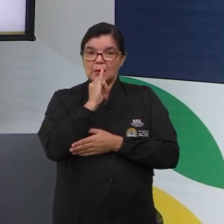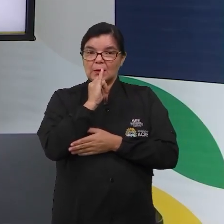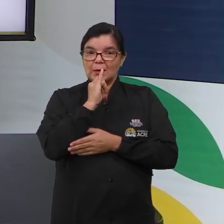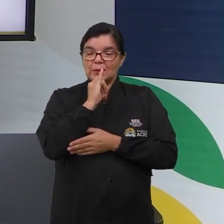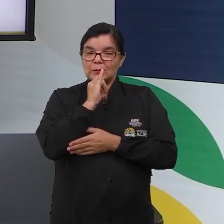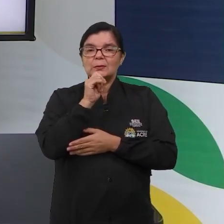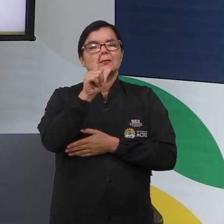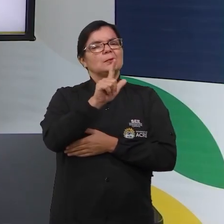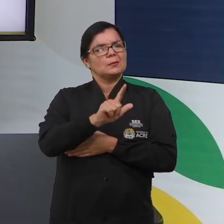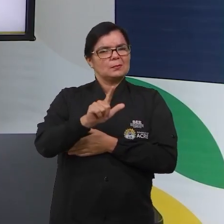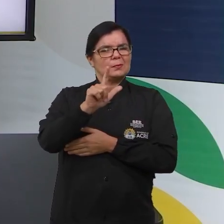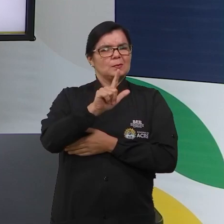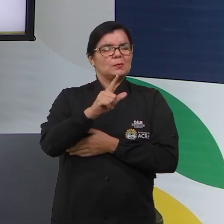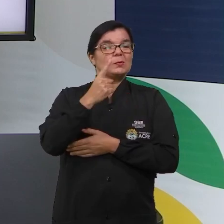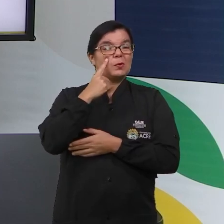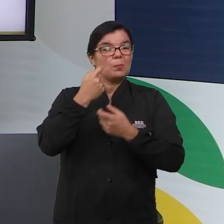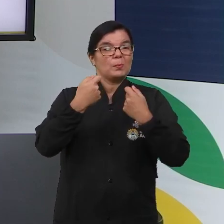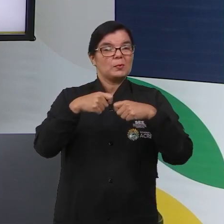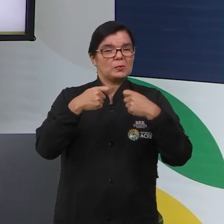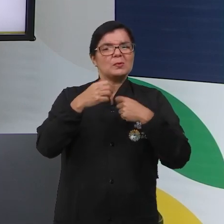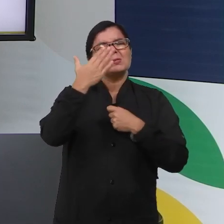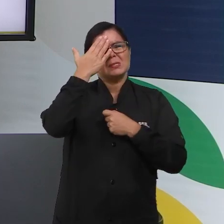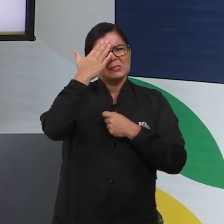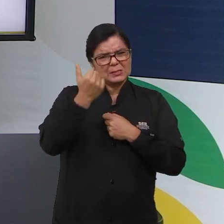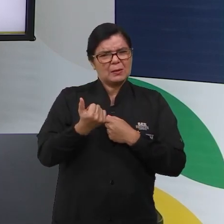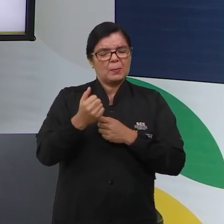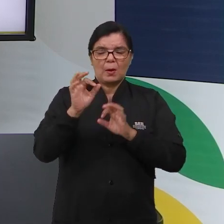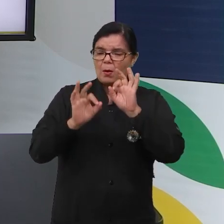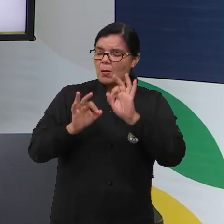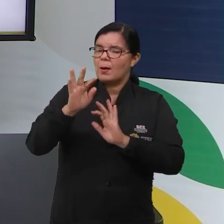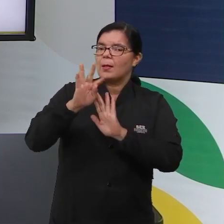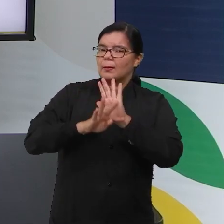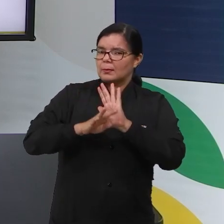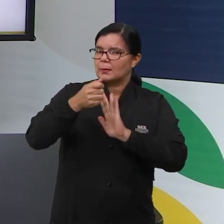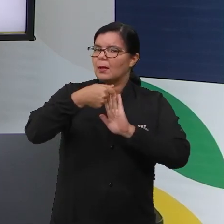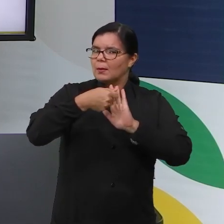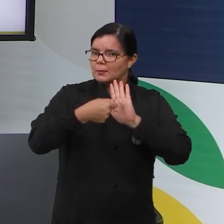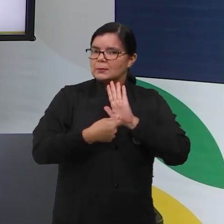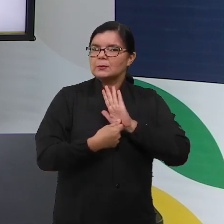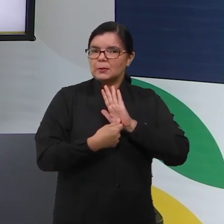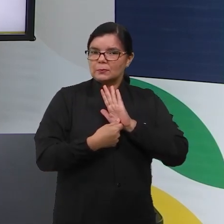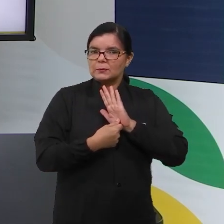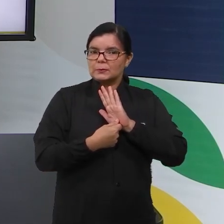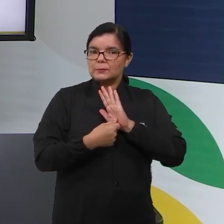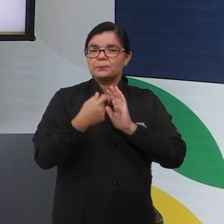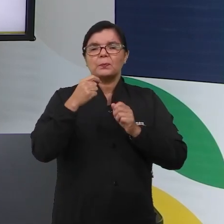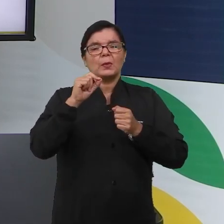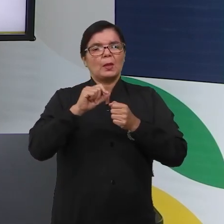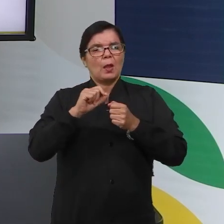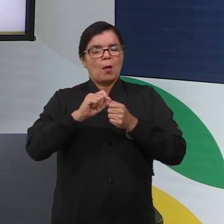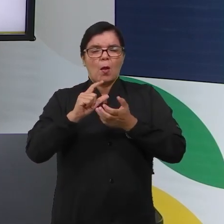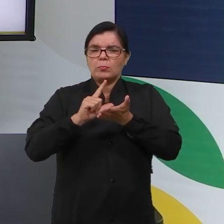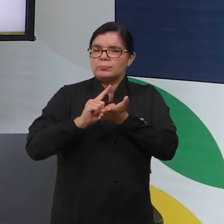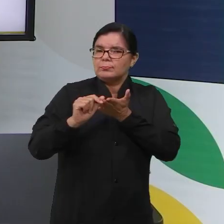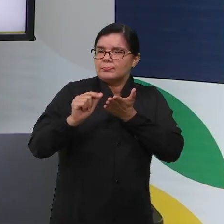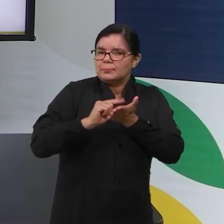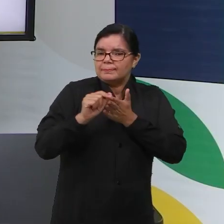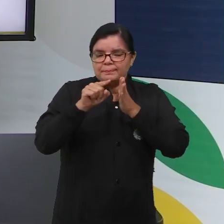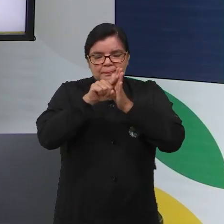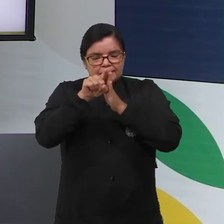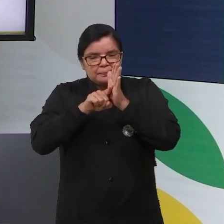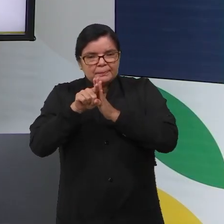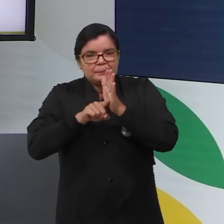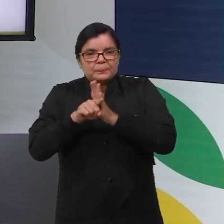de literatura. Eu preciso saber disso ao construir uma redação, ao fazer um artigo